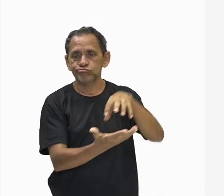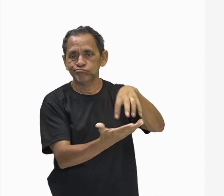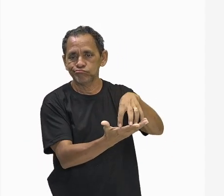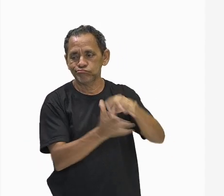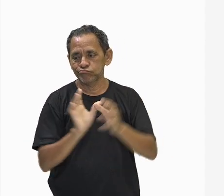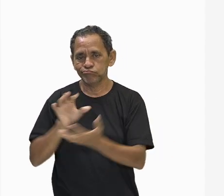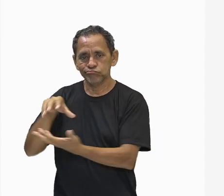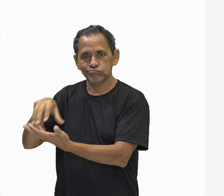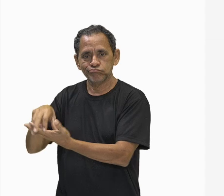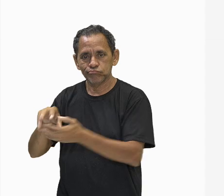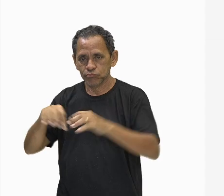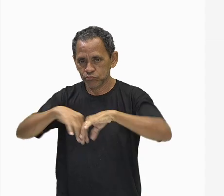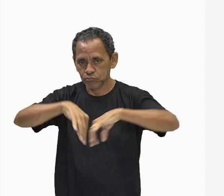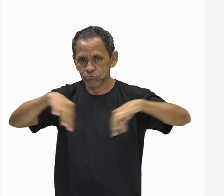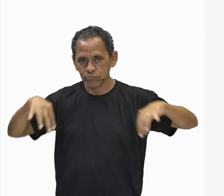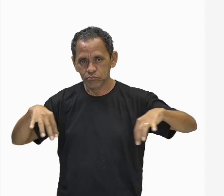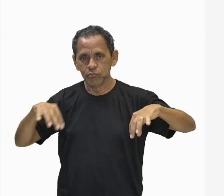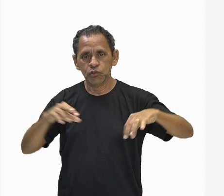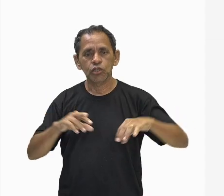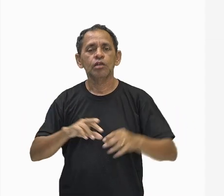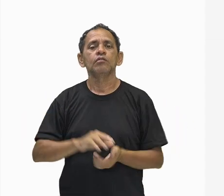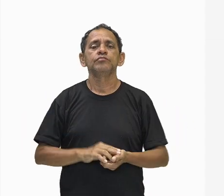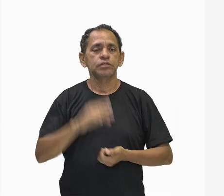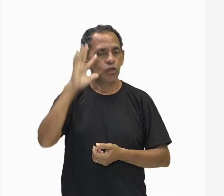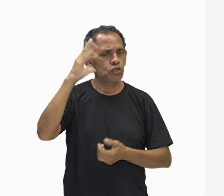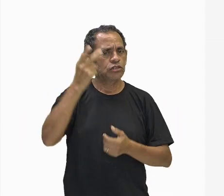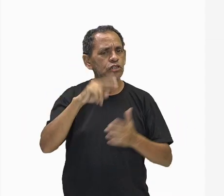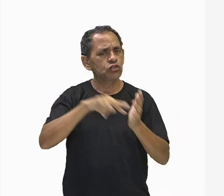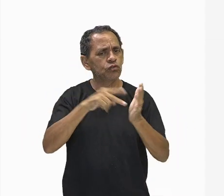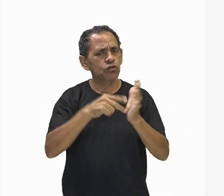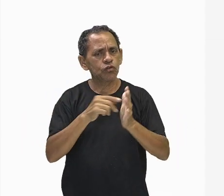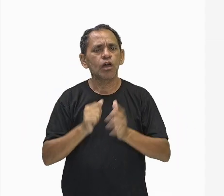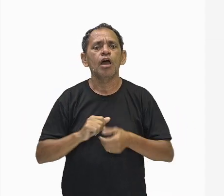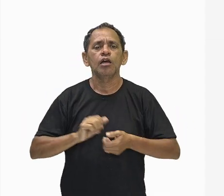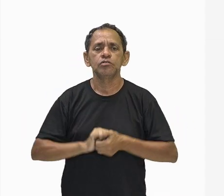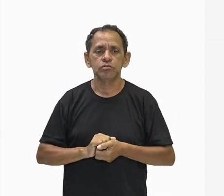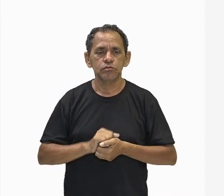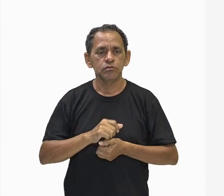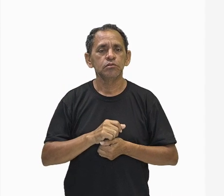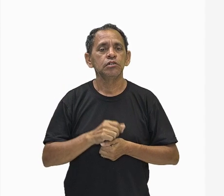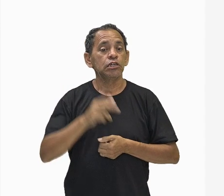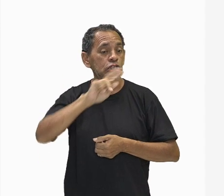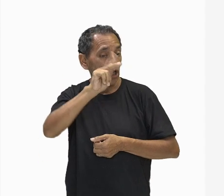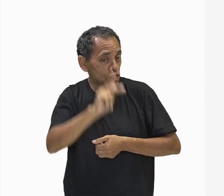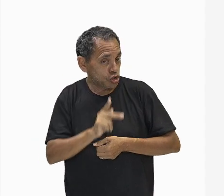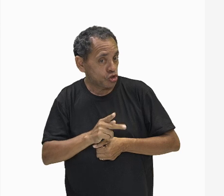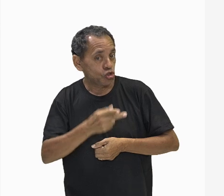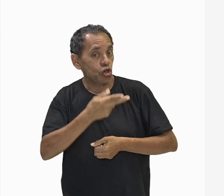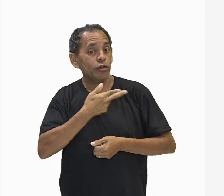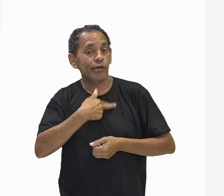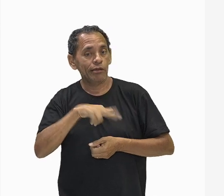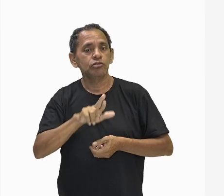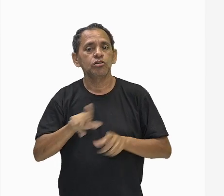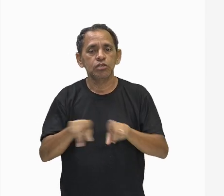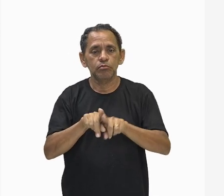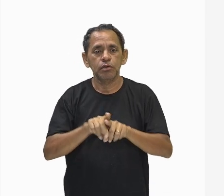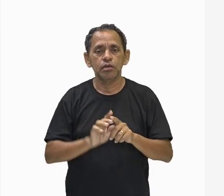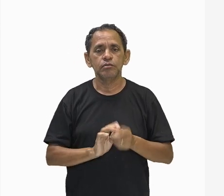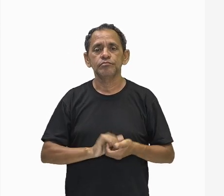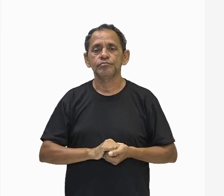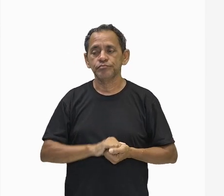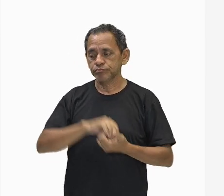sendo um dos mais significativos acontecimentos da história das religiões. Vamos adiante, vamos lá, galera. Os